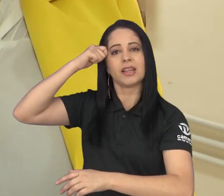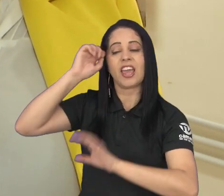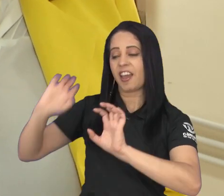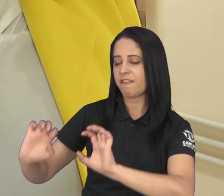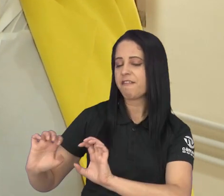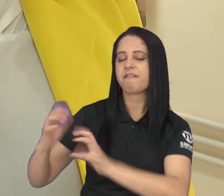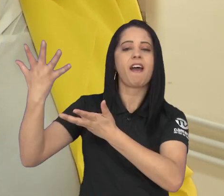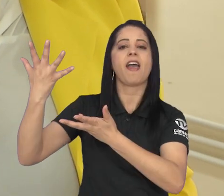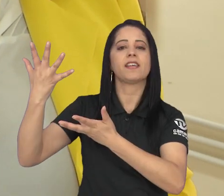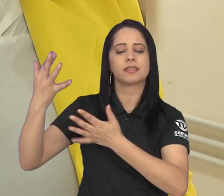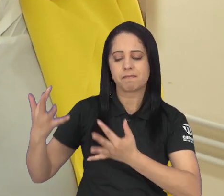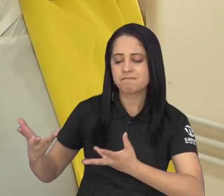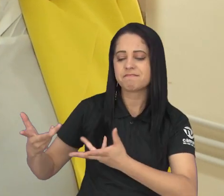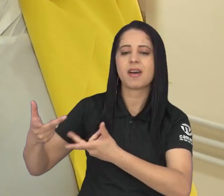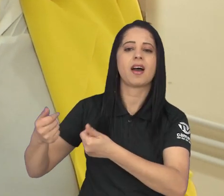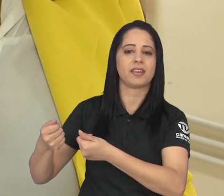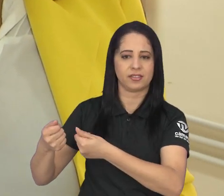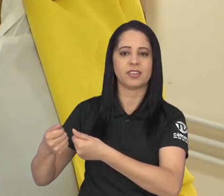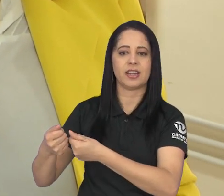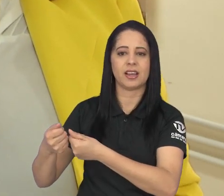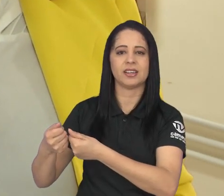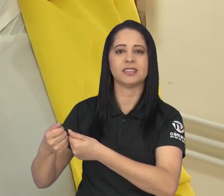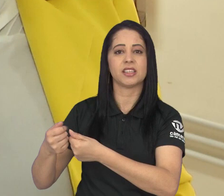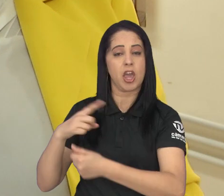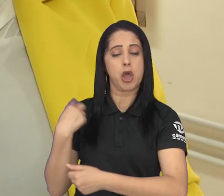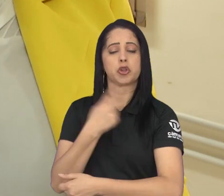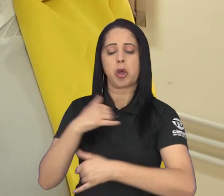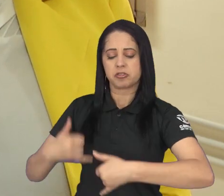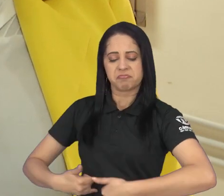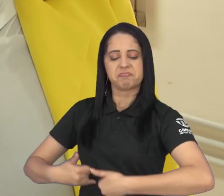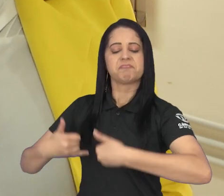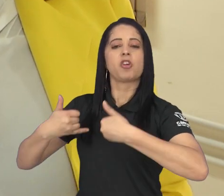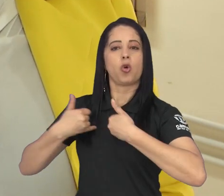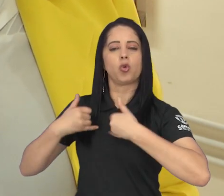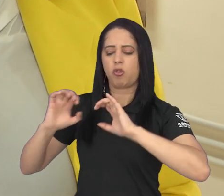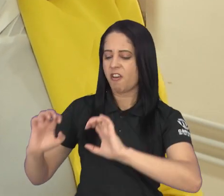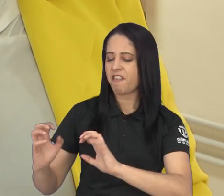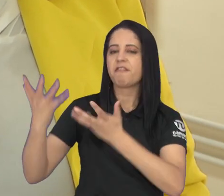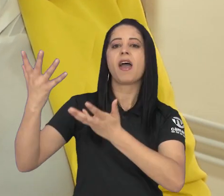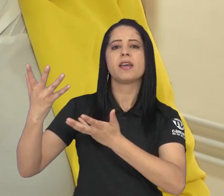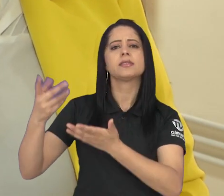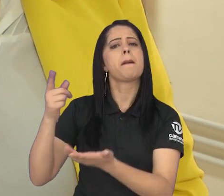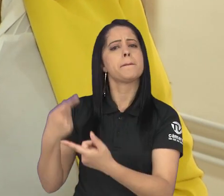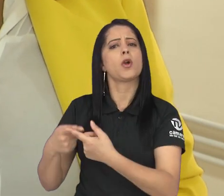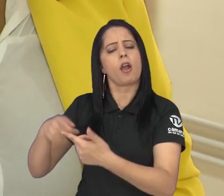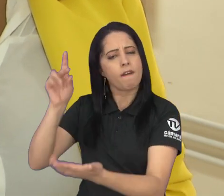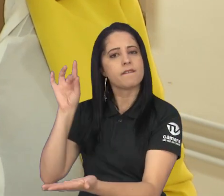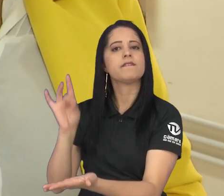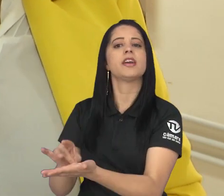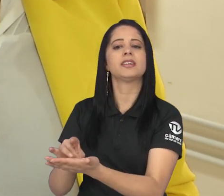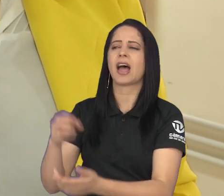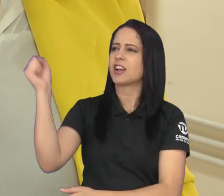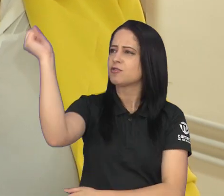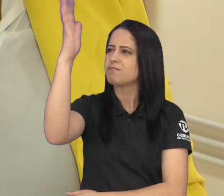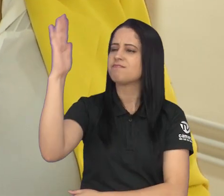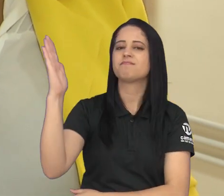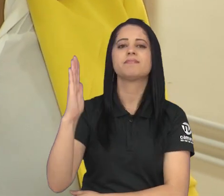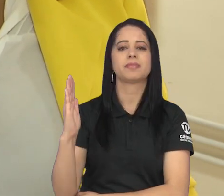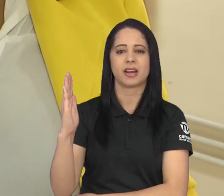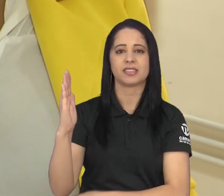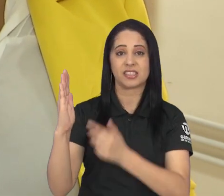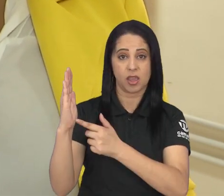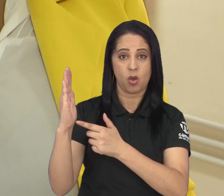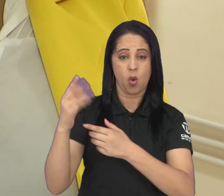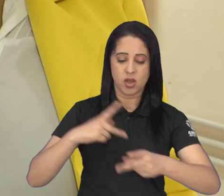comemorada uma data onde cada um de nós um dia poderemos nos orgulhar e Celebrar que de fato o